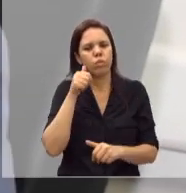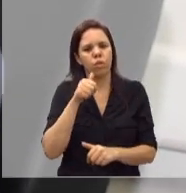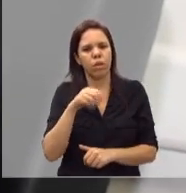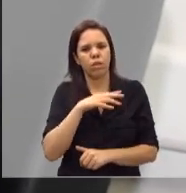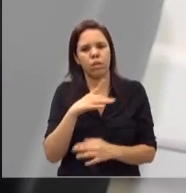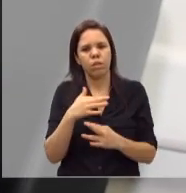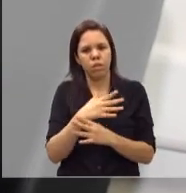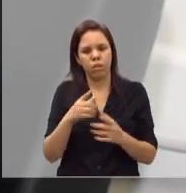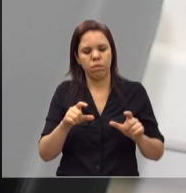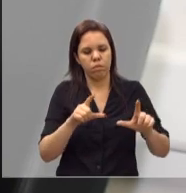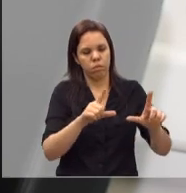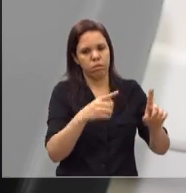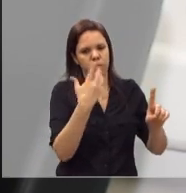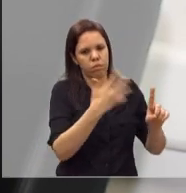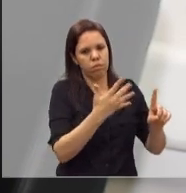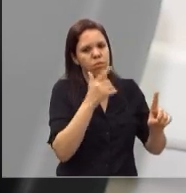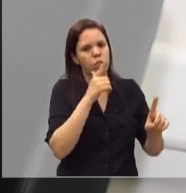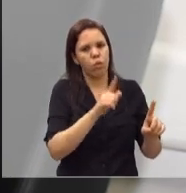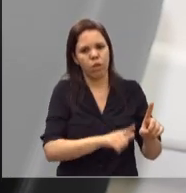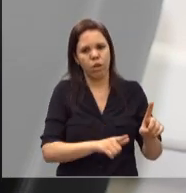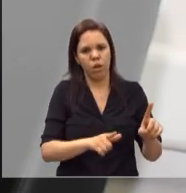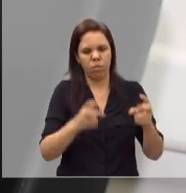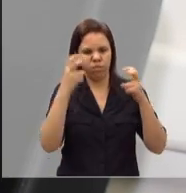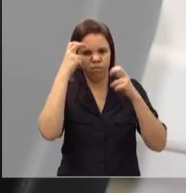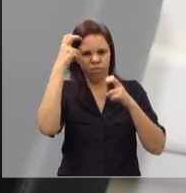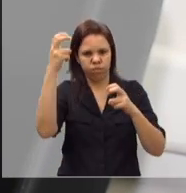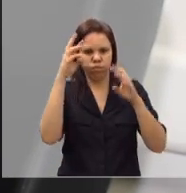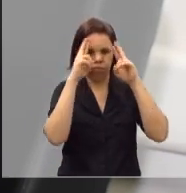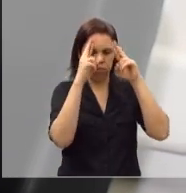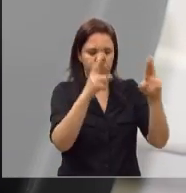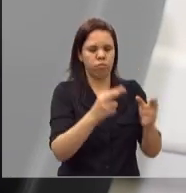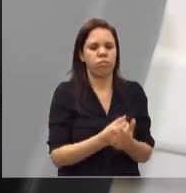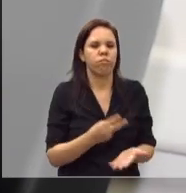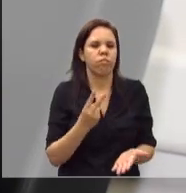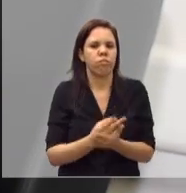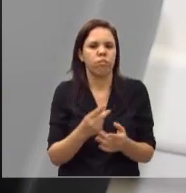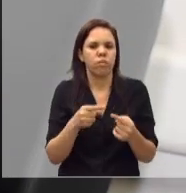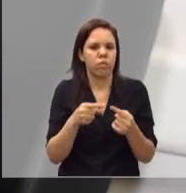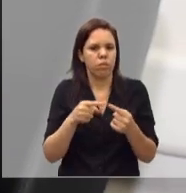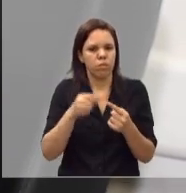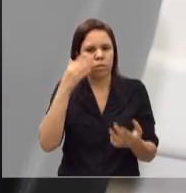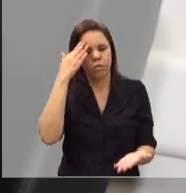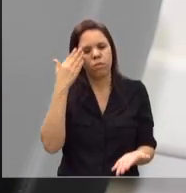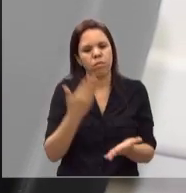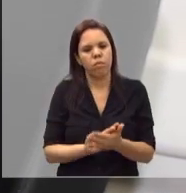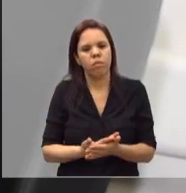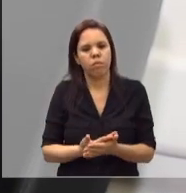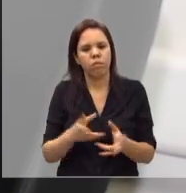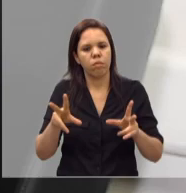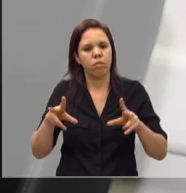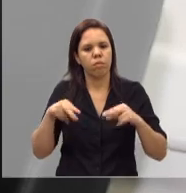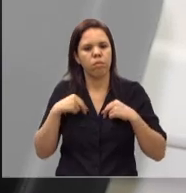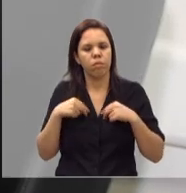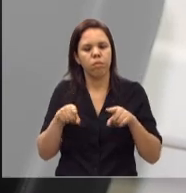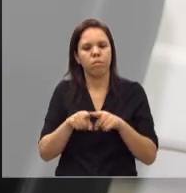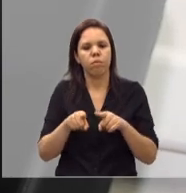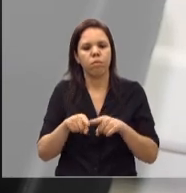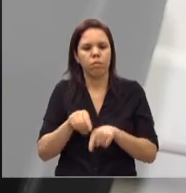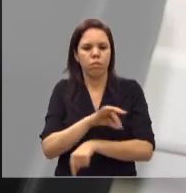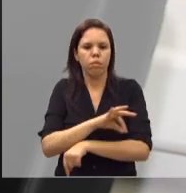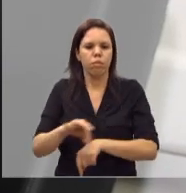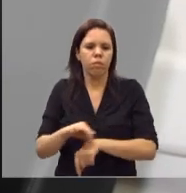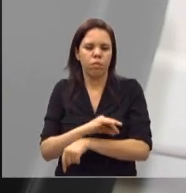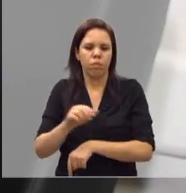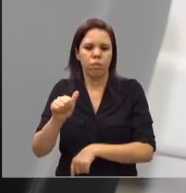cidade o diploma de mulher virtuosa. E na mesma linha também criei o diploma de mérito arquitetônico Antônio